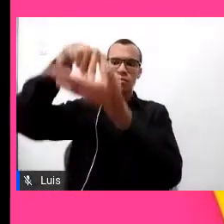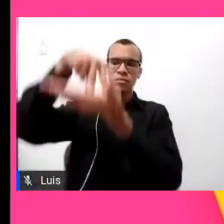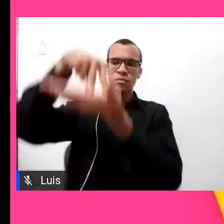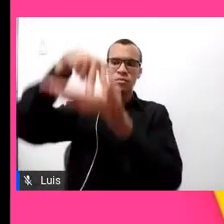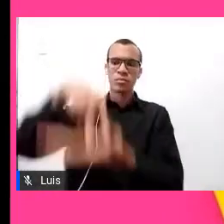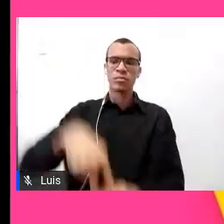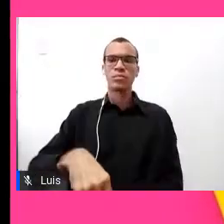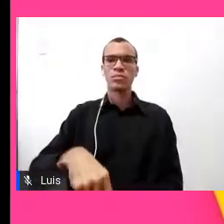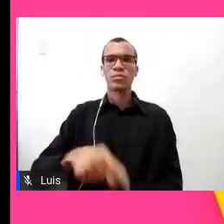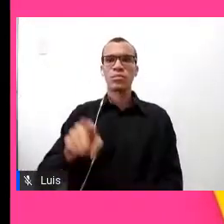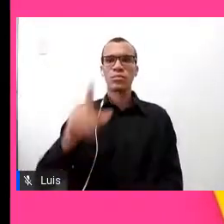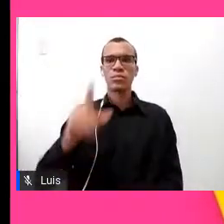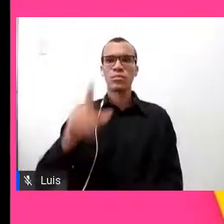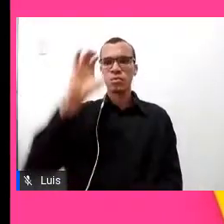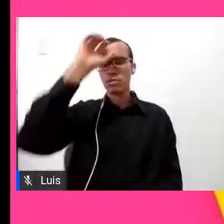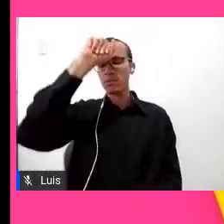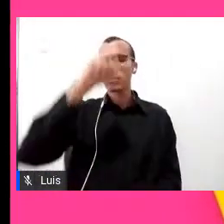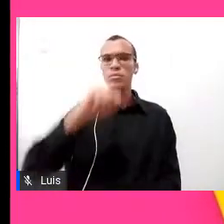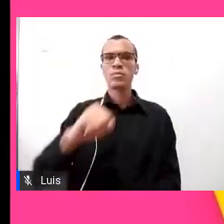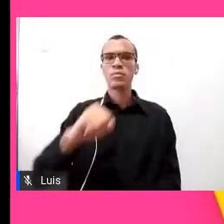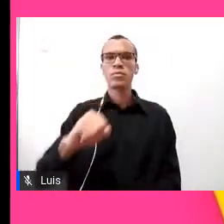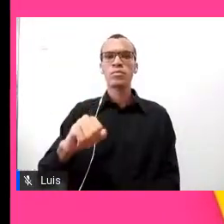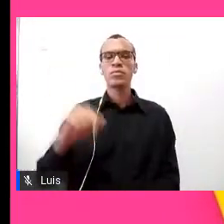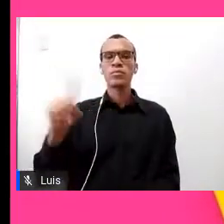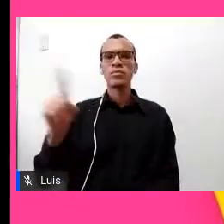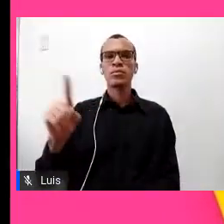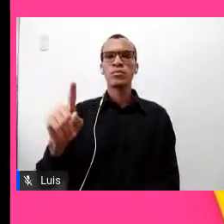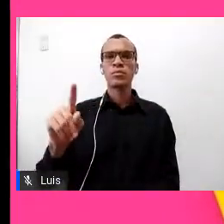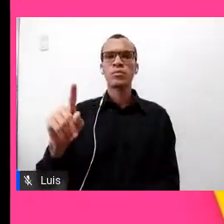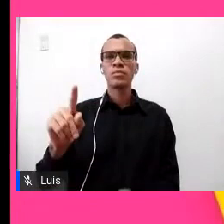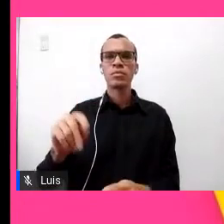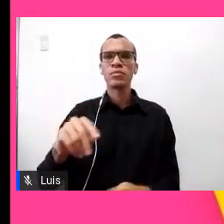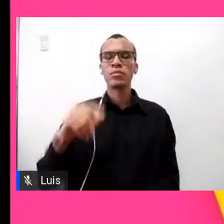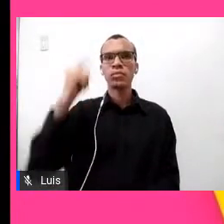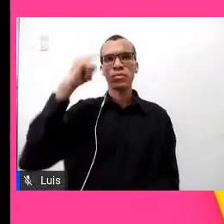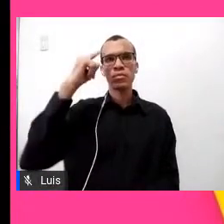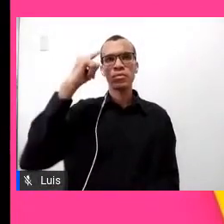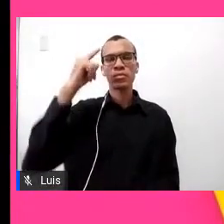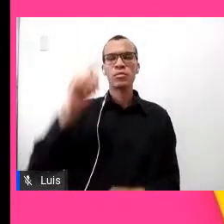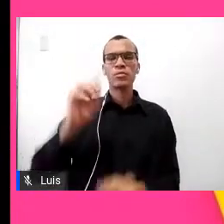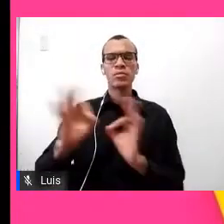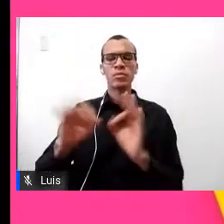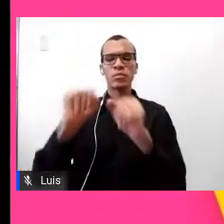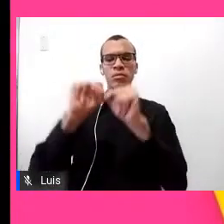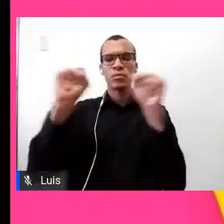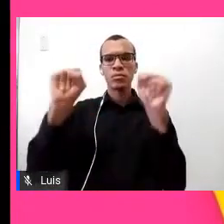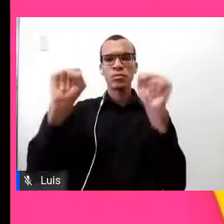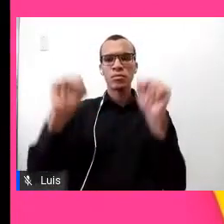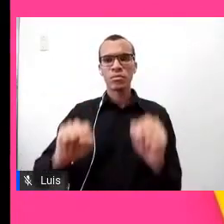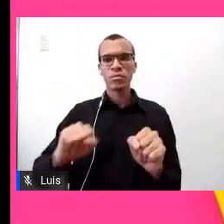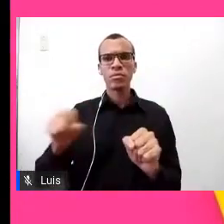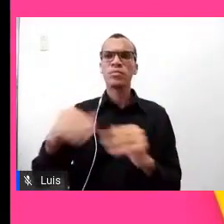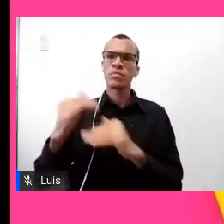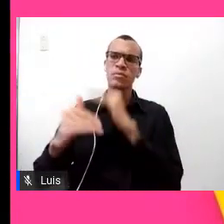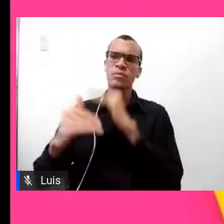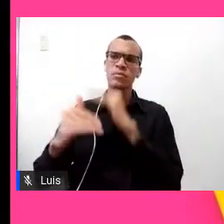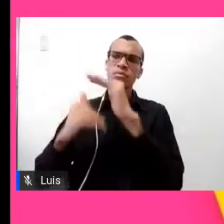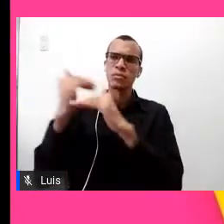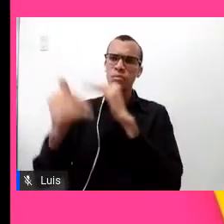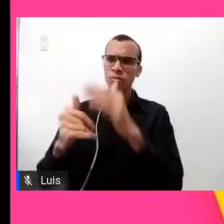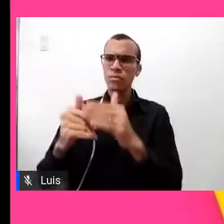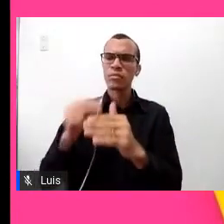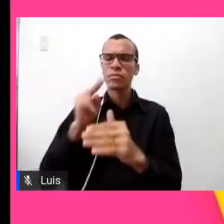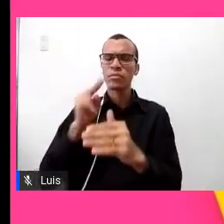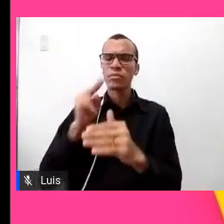de lógica de programação. Então, o aluno se desenvolve mesmo usando sucata. Esse é